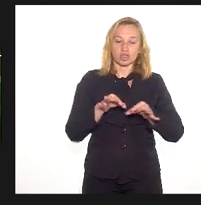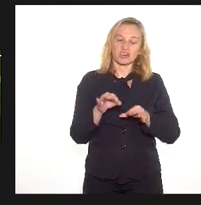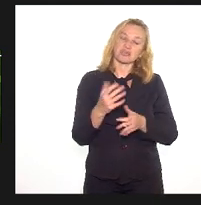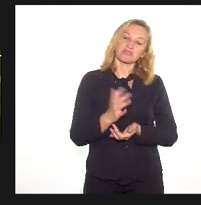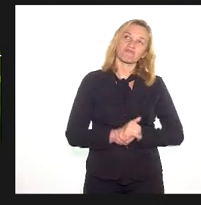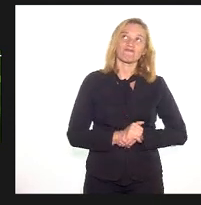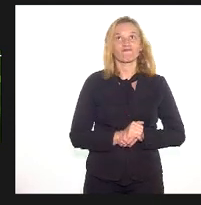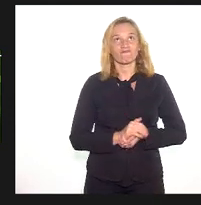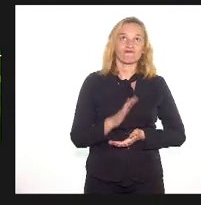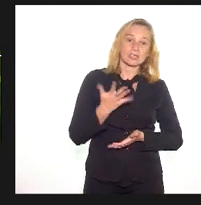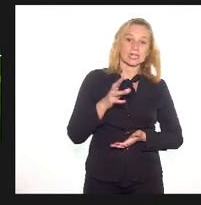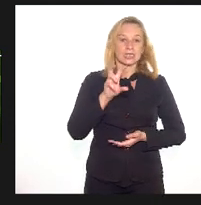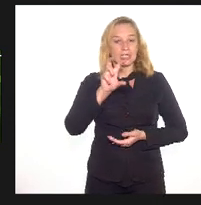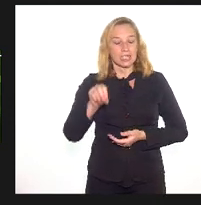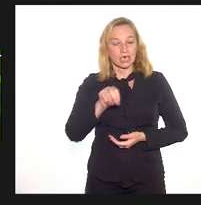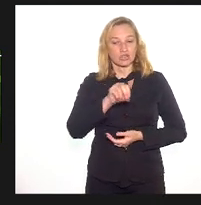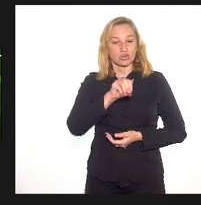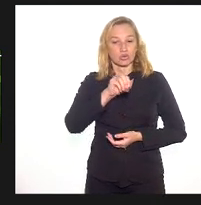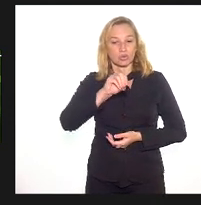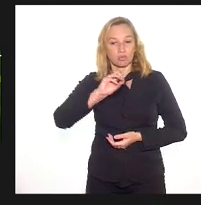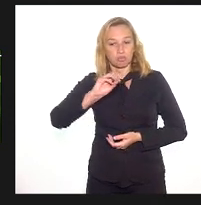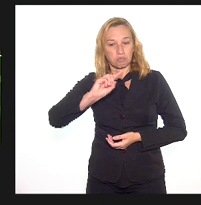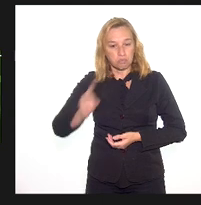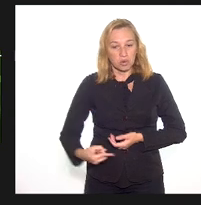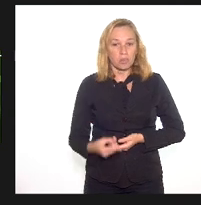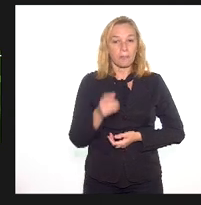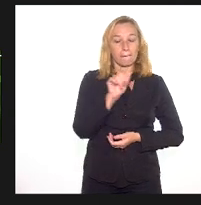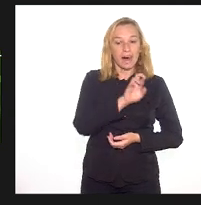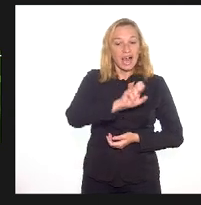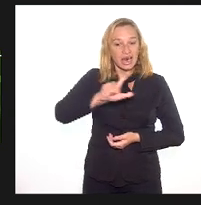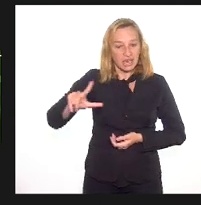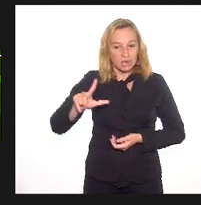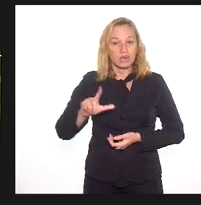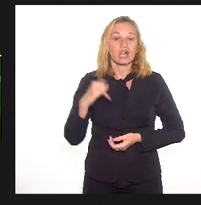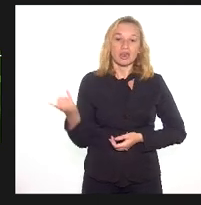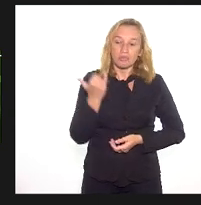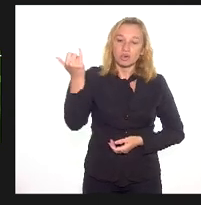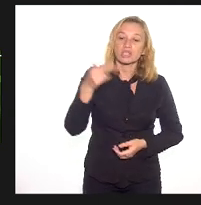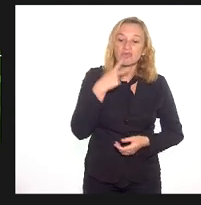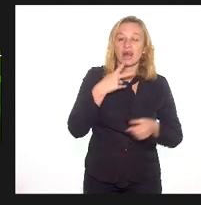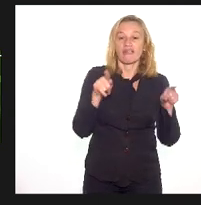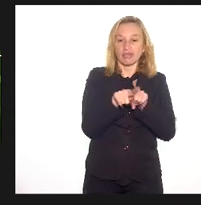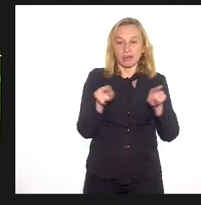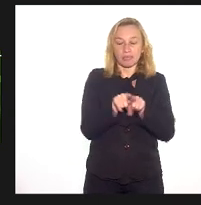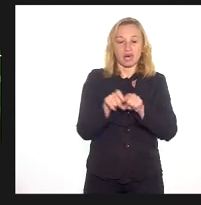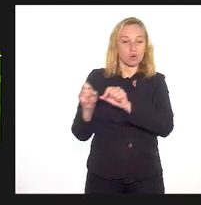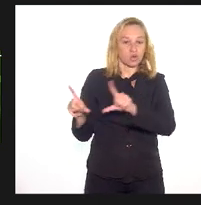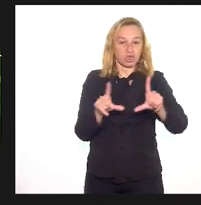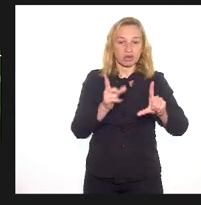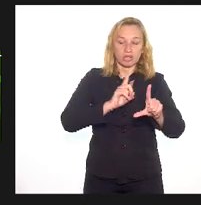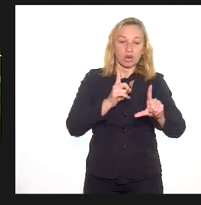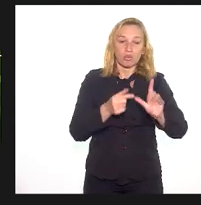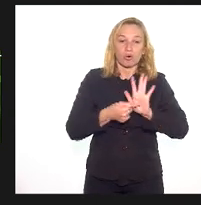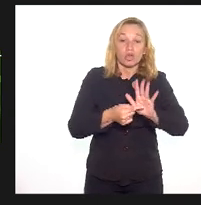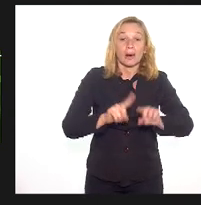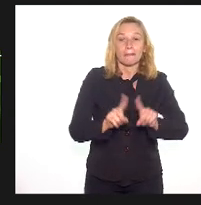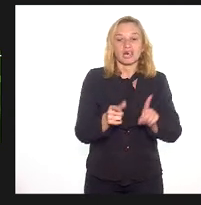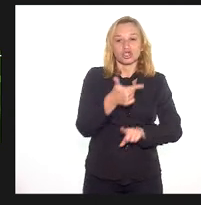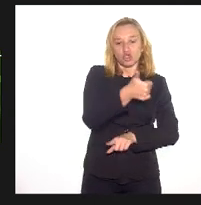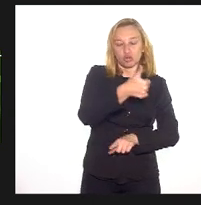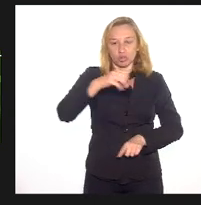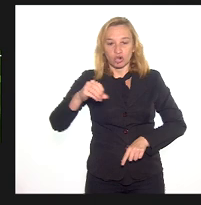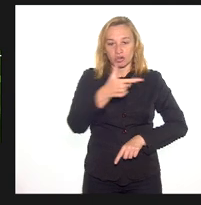de 500 mil barris dia. Né? E é importante mencionar que também, o slide não mostra, mas de 2010